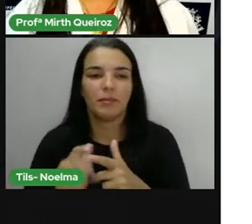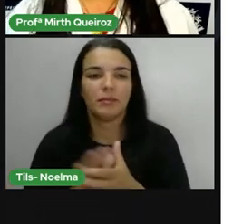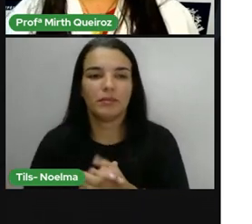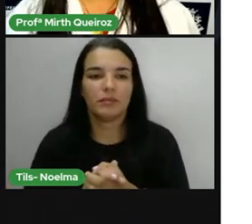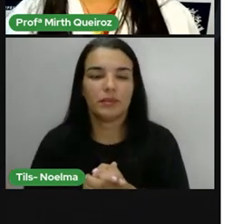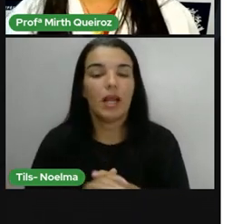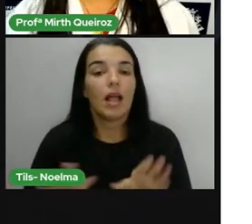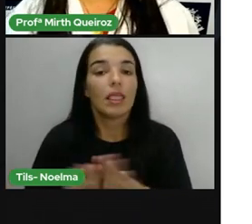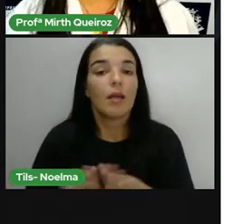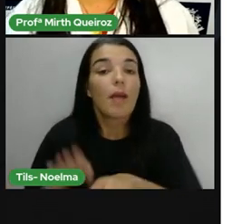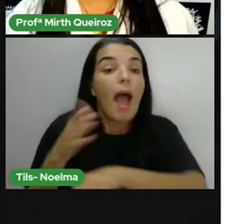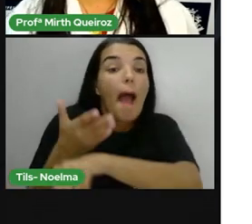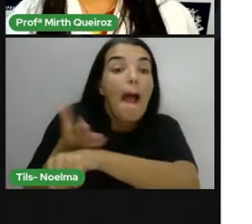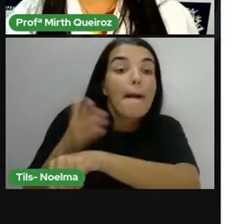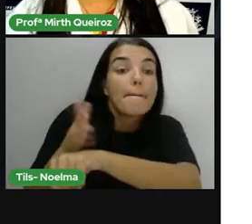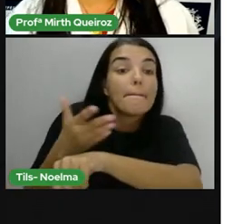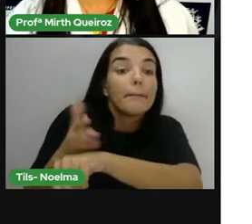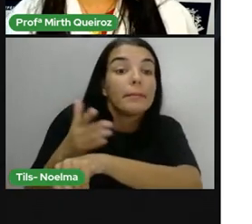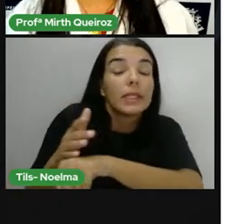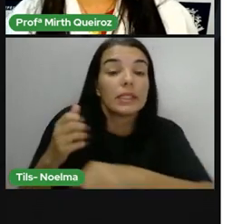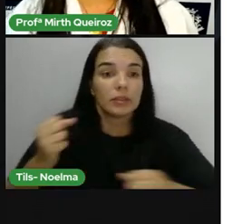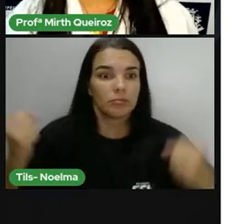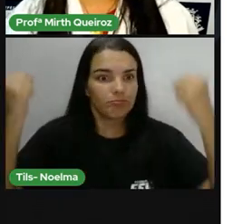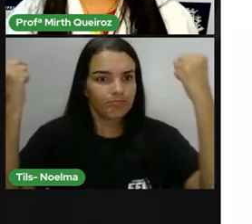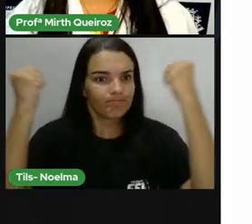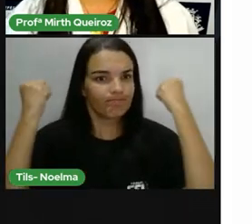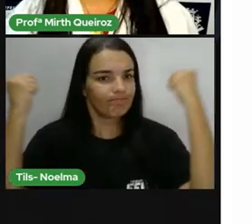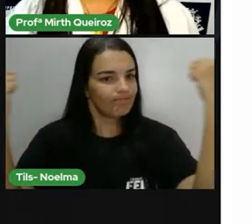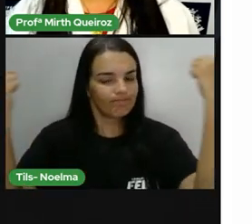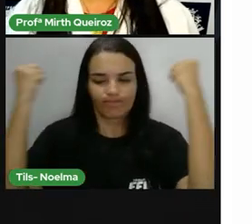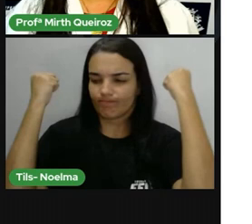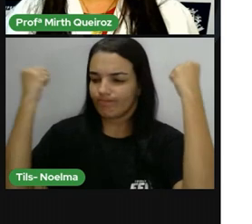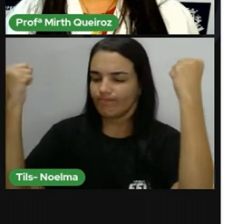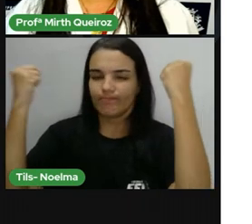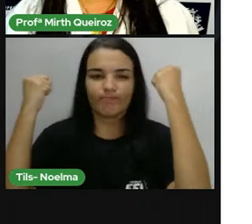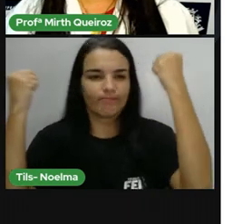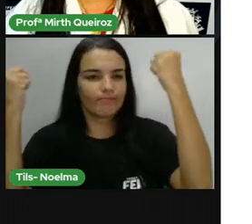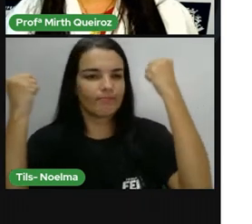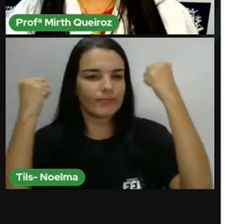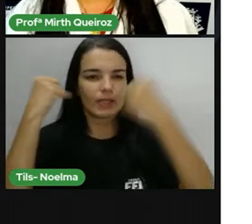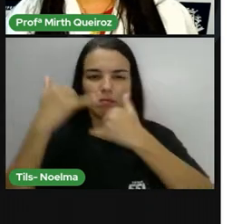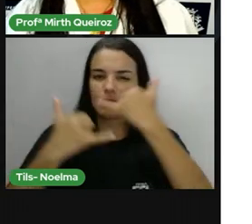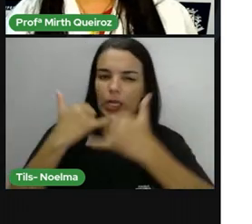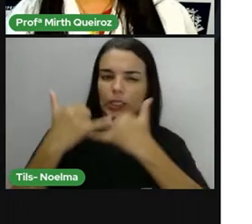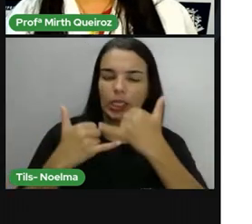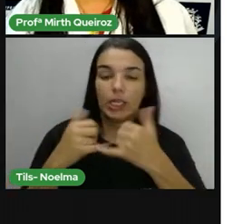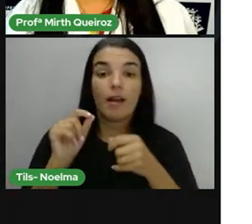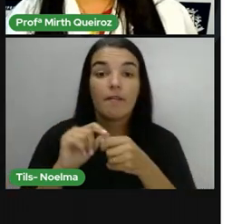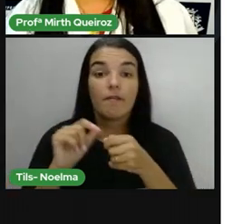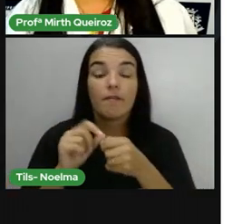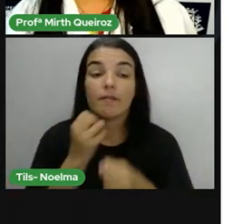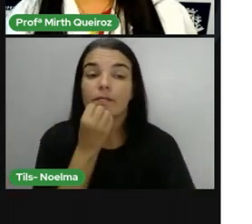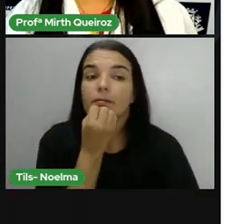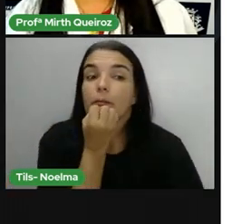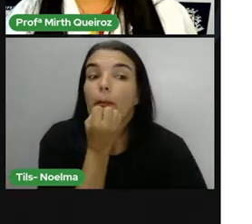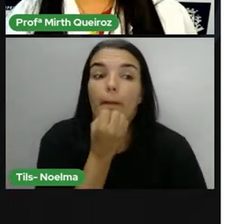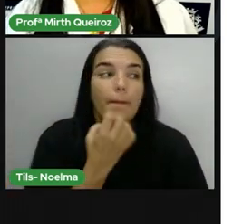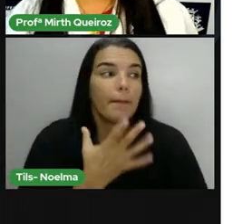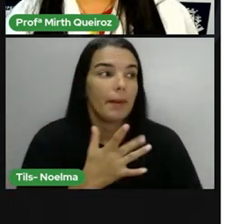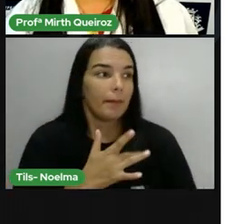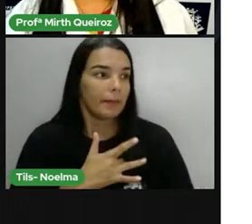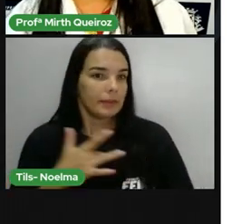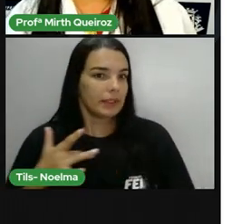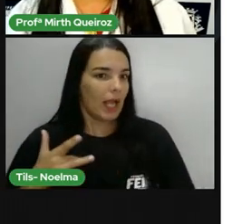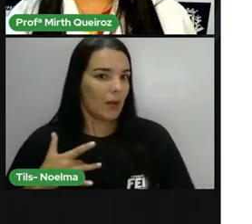A prática de atividade física faz bem à saúde. Da escolha em fazer exercícios